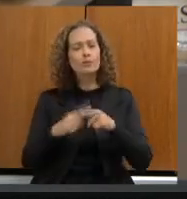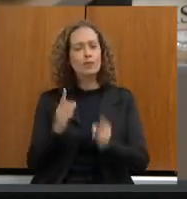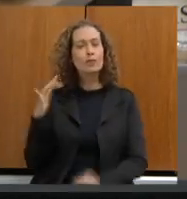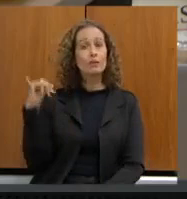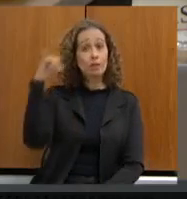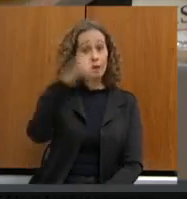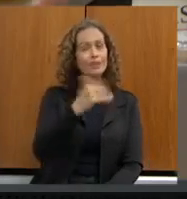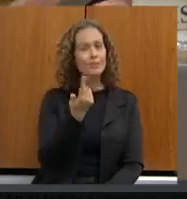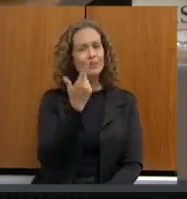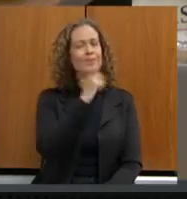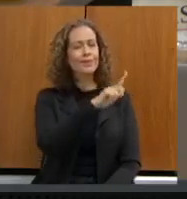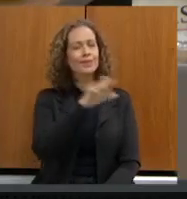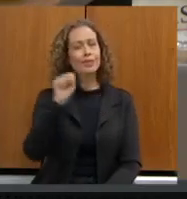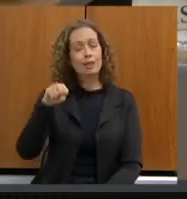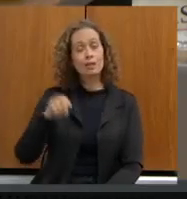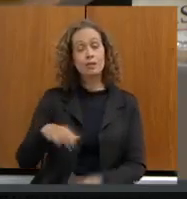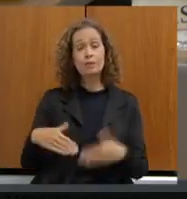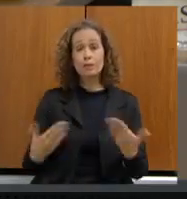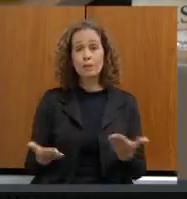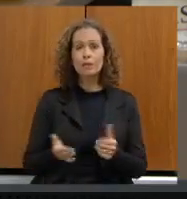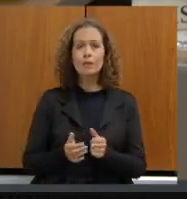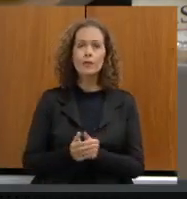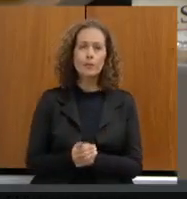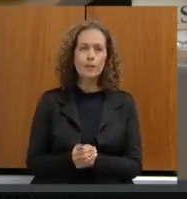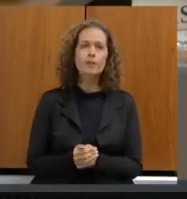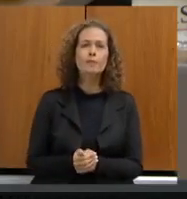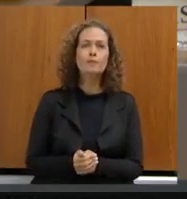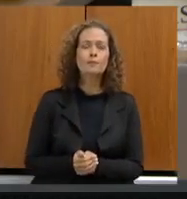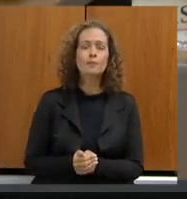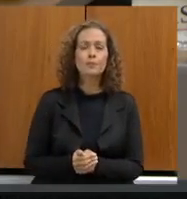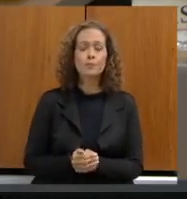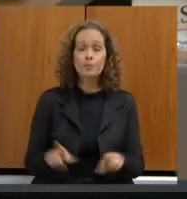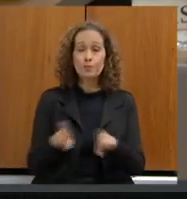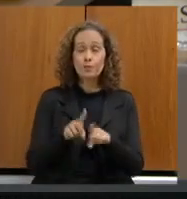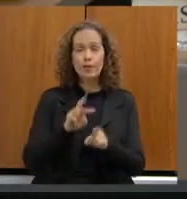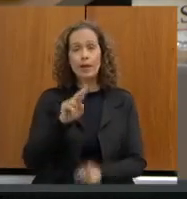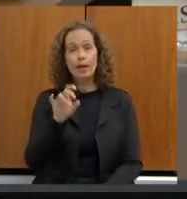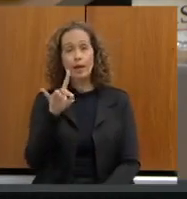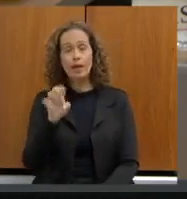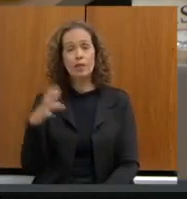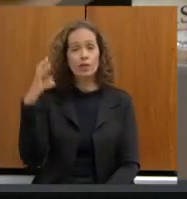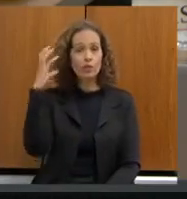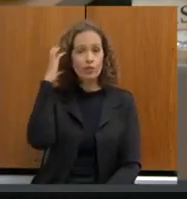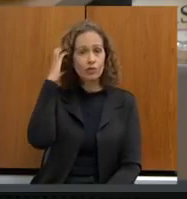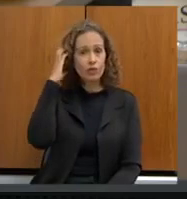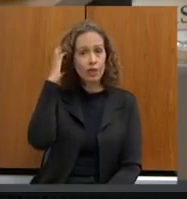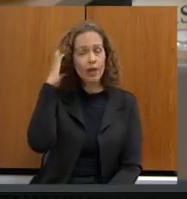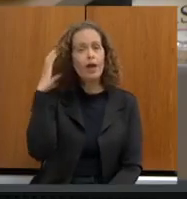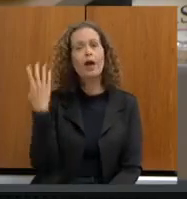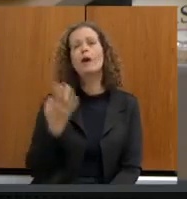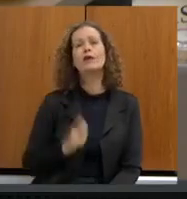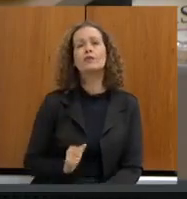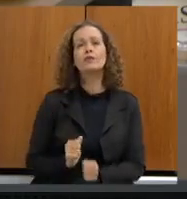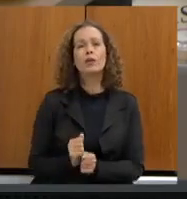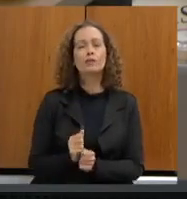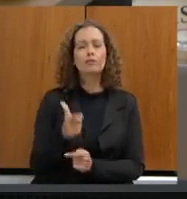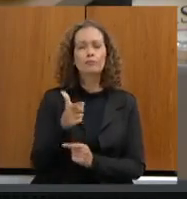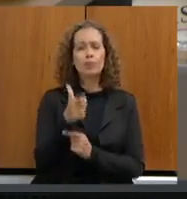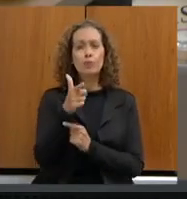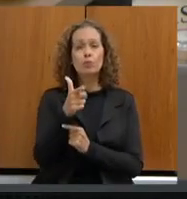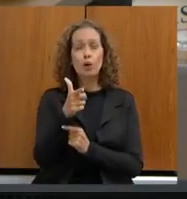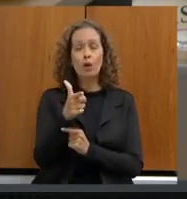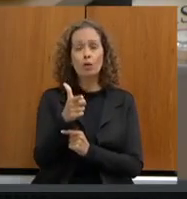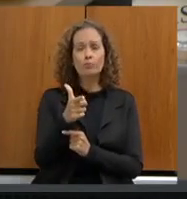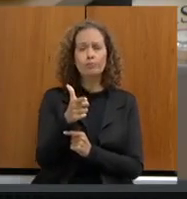teria condição de chegar e assim a digitalização da rede rádio essas peia aí ó São Cristóvão impulso elétrico Apesar nós